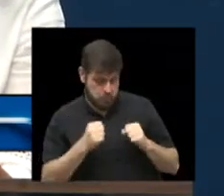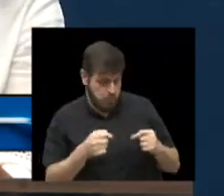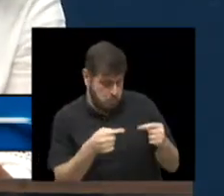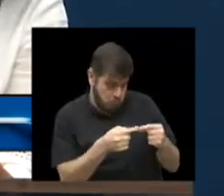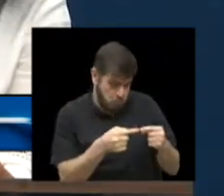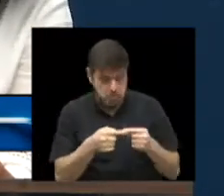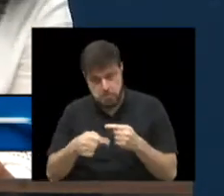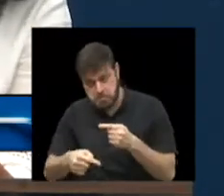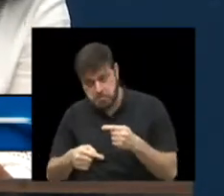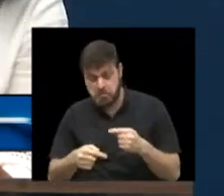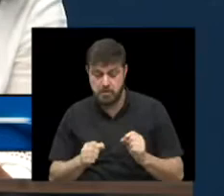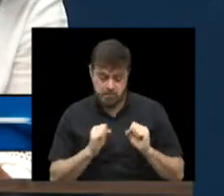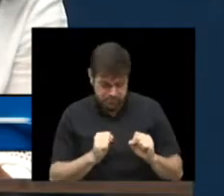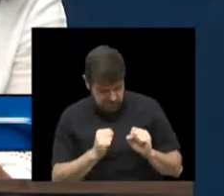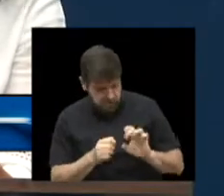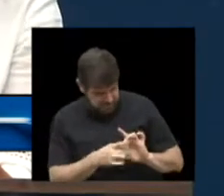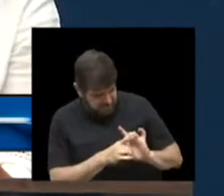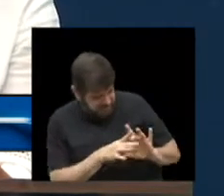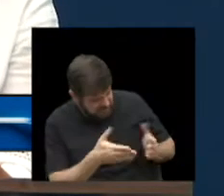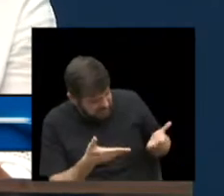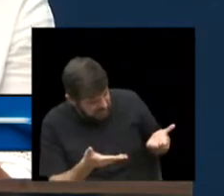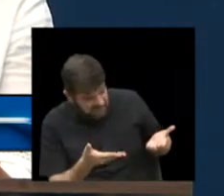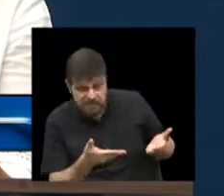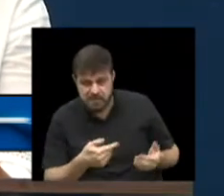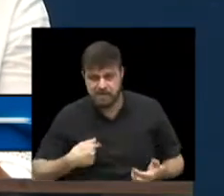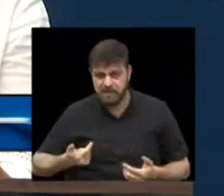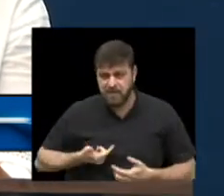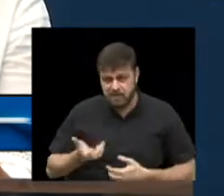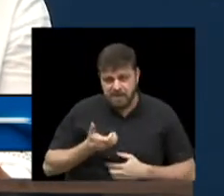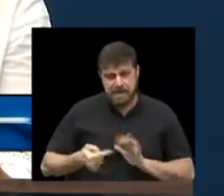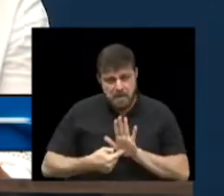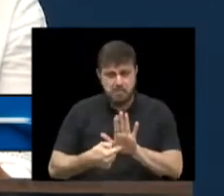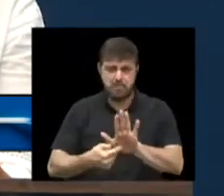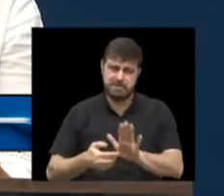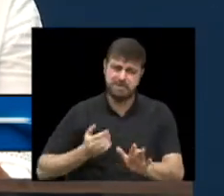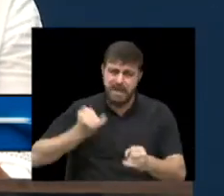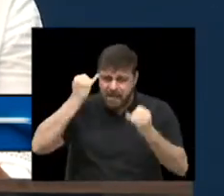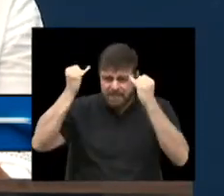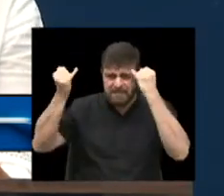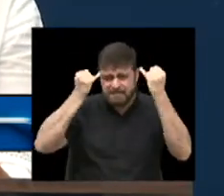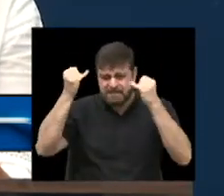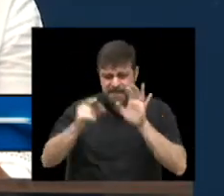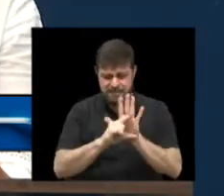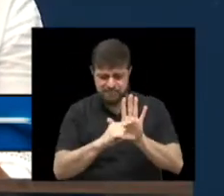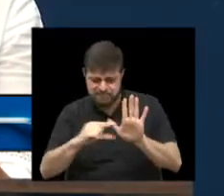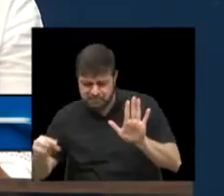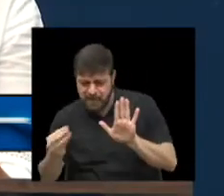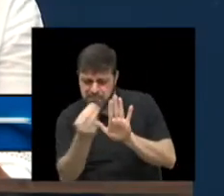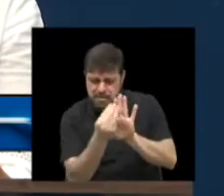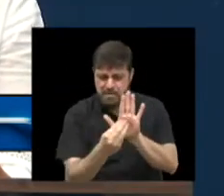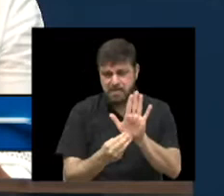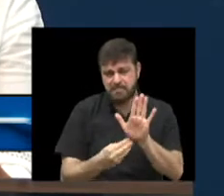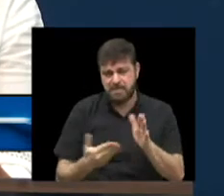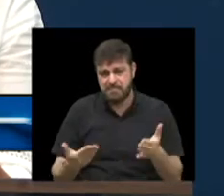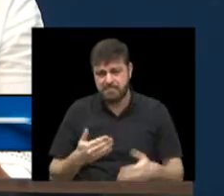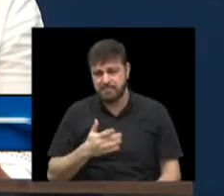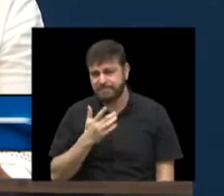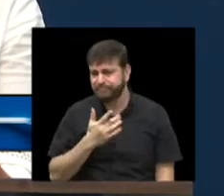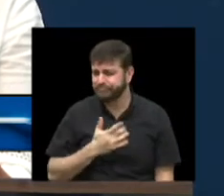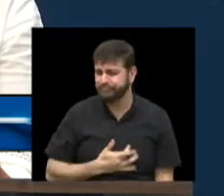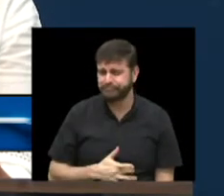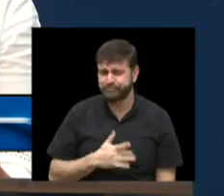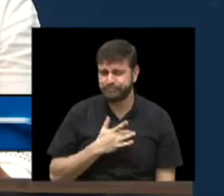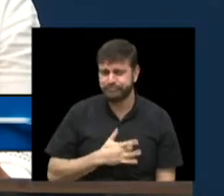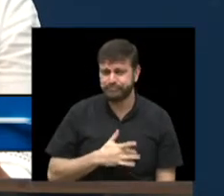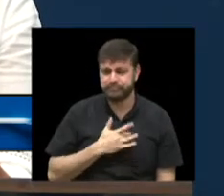não, discordar em relação ao mérito dessas questões. Então, lamentando isso, eu gostaria